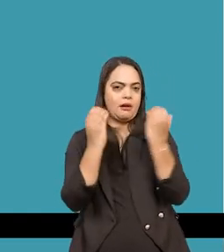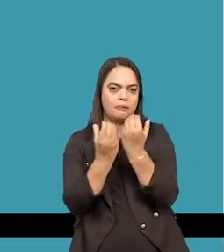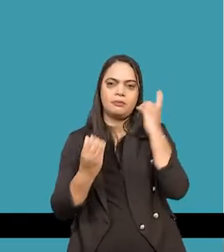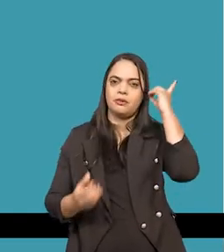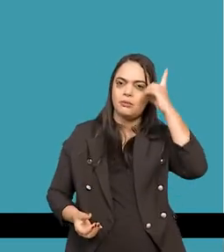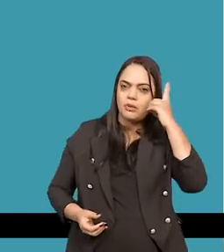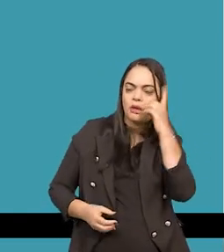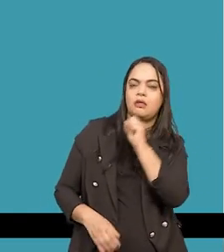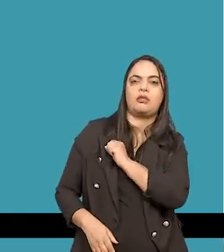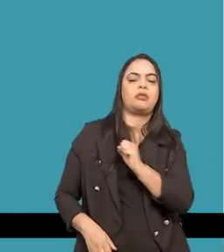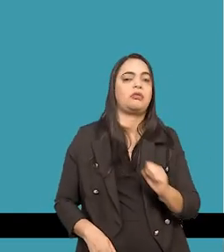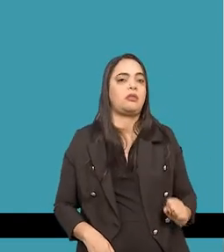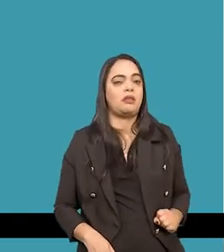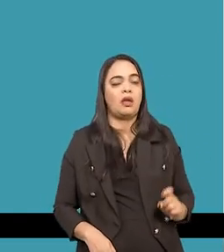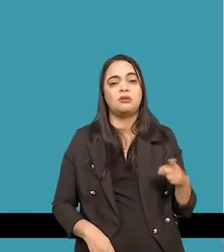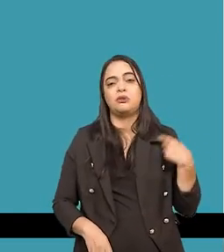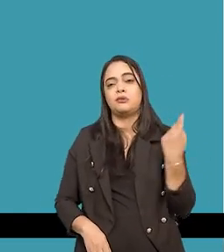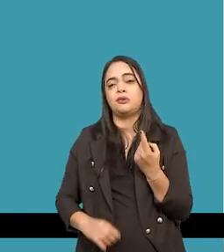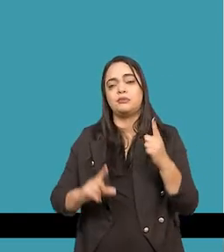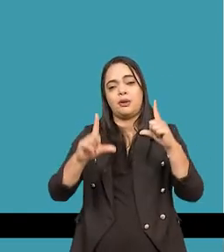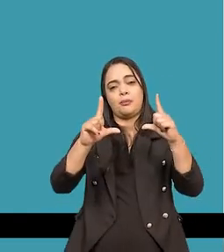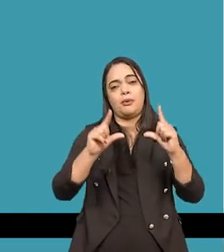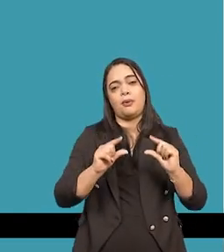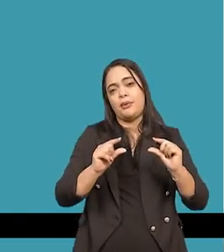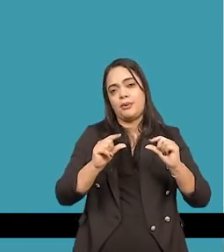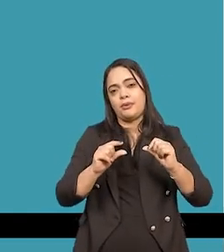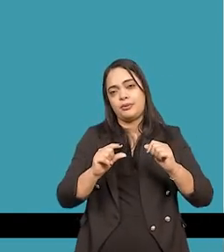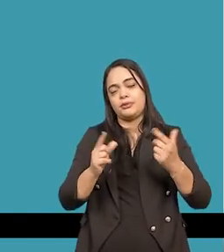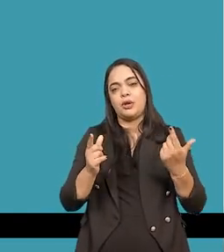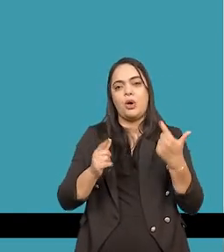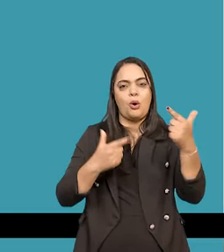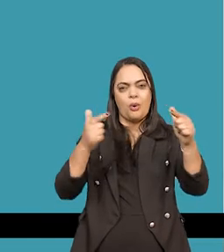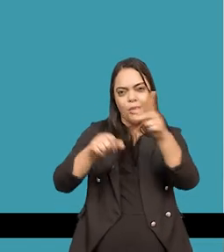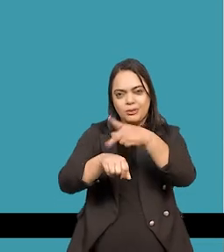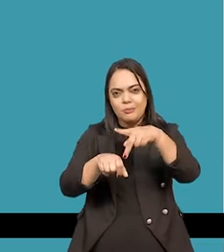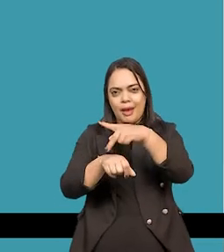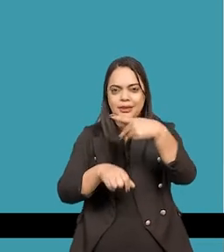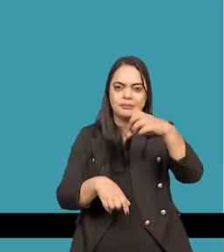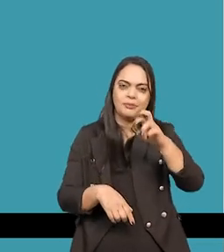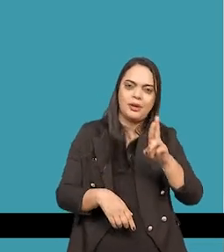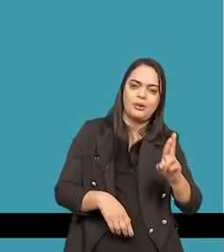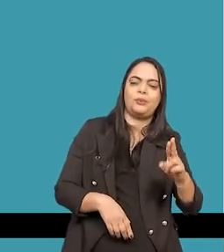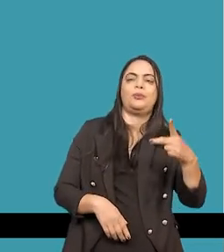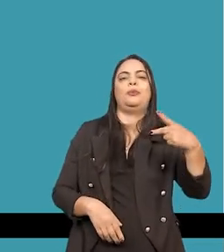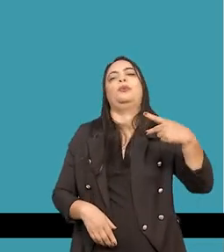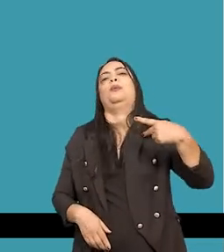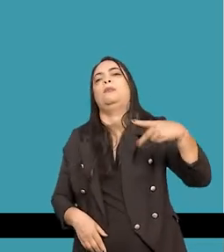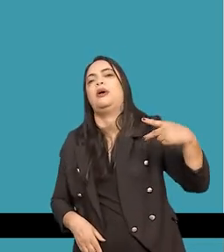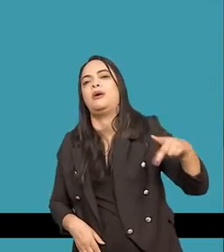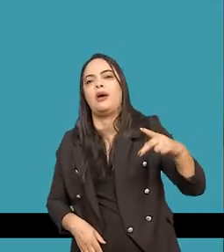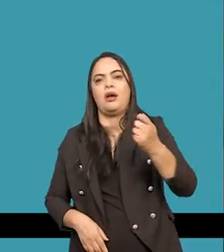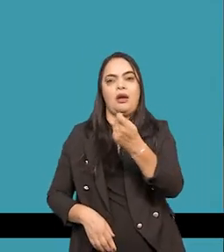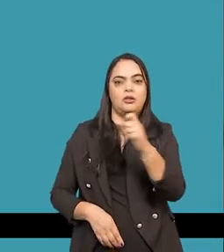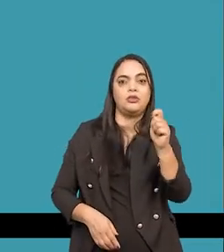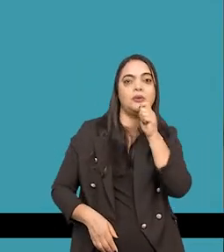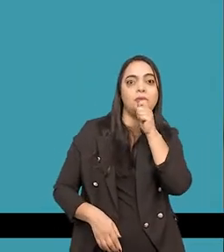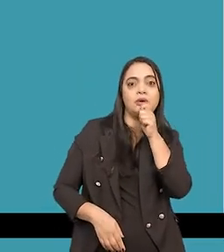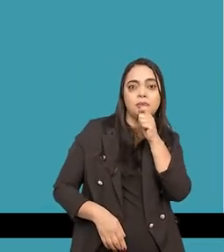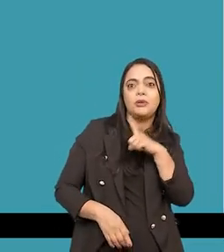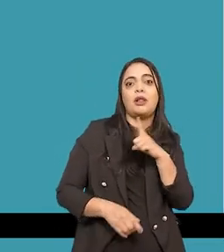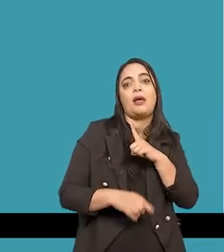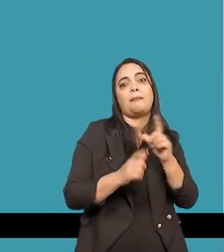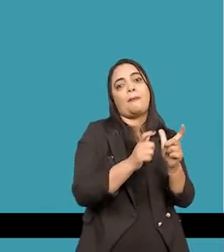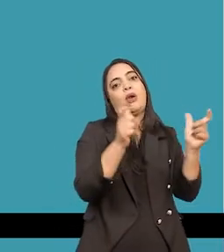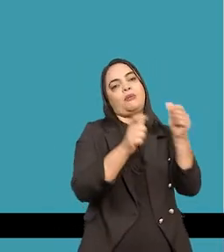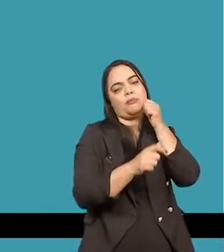ficamos atrás de países vizinhos aqui, Peru, Paraguai, Argentina, por exemplo. E nas últimas